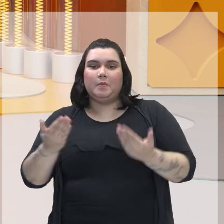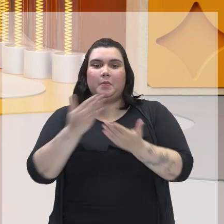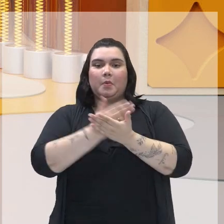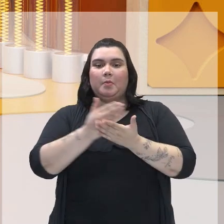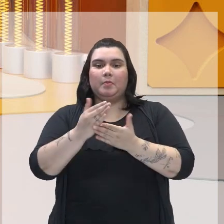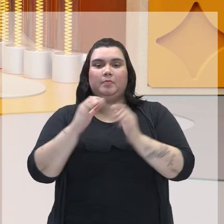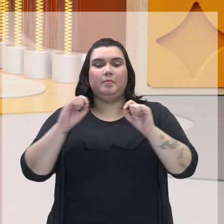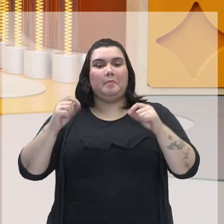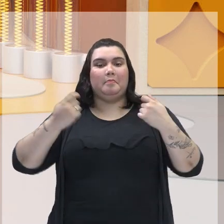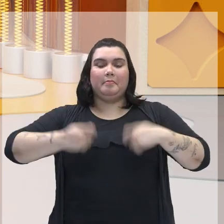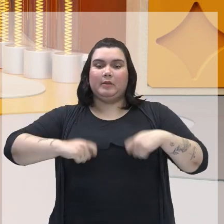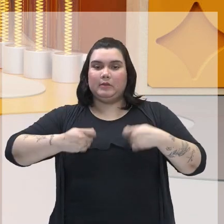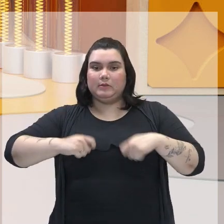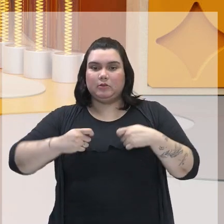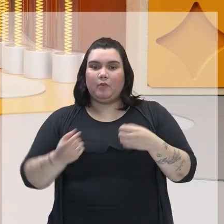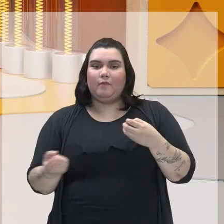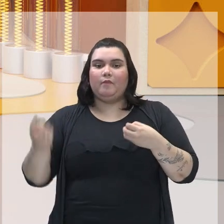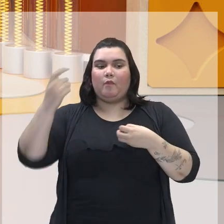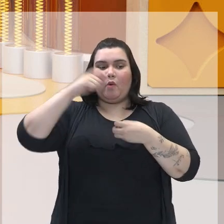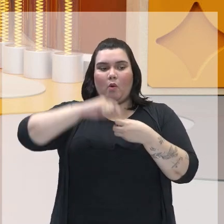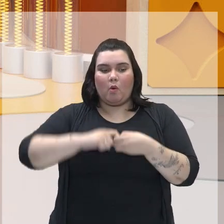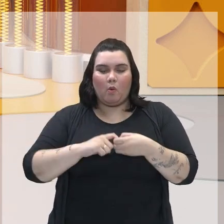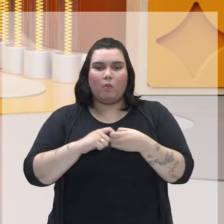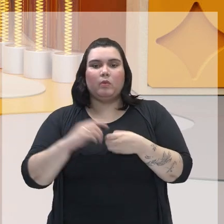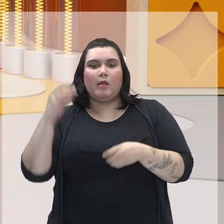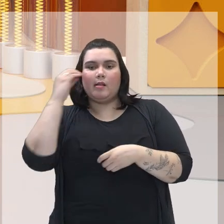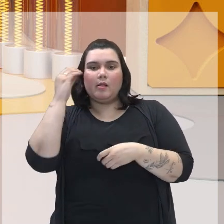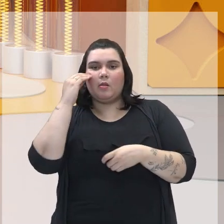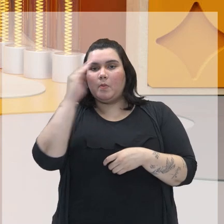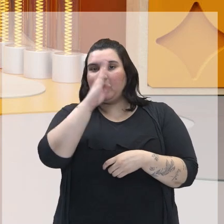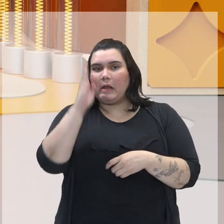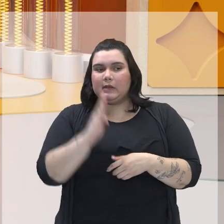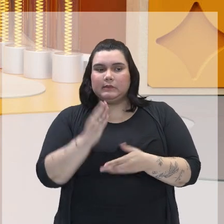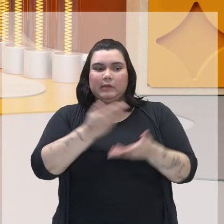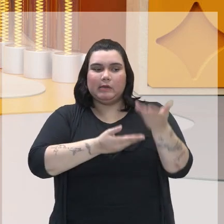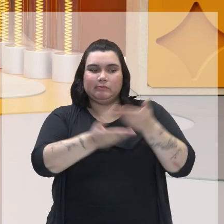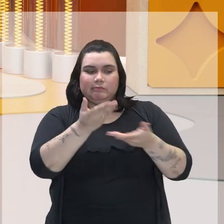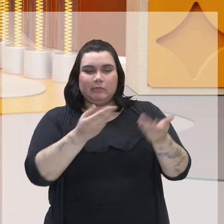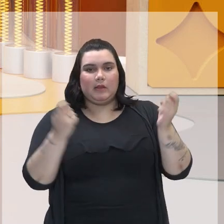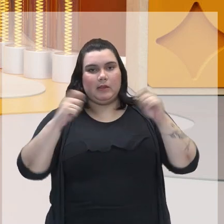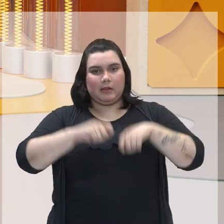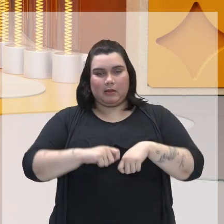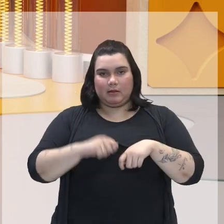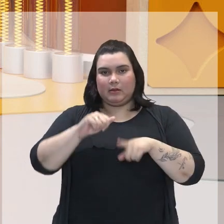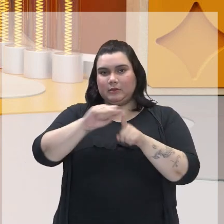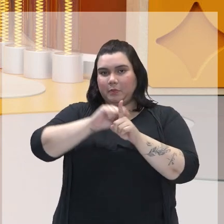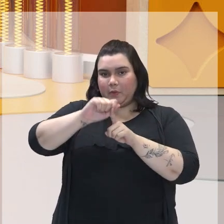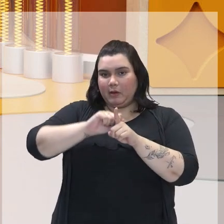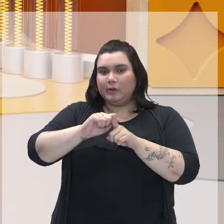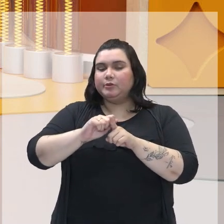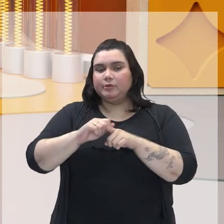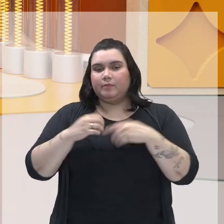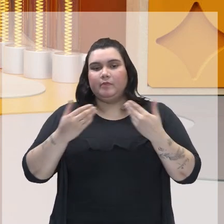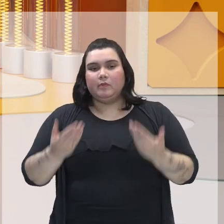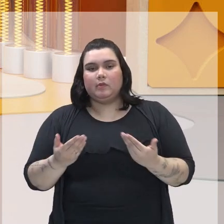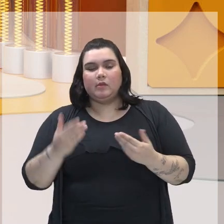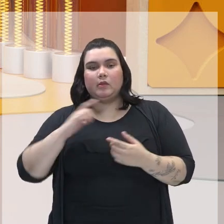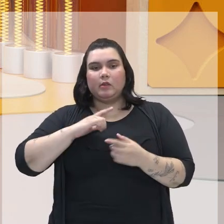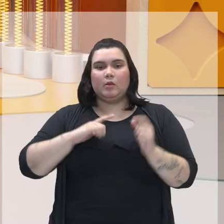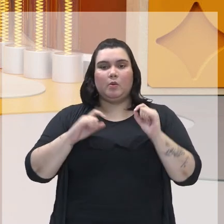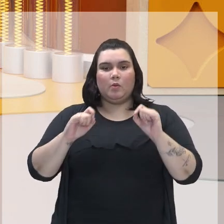houvesse a necessidade de se voltar a negociar com o Brasil para se obter o látex. Então é que nós vamos ter, por exemplo, os acordos de